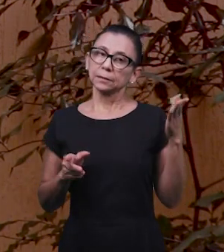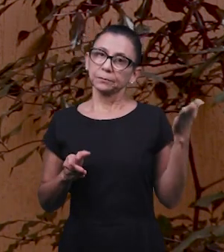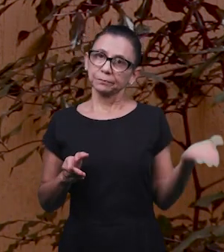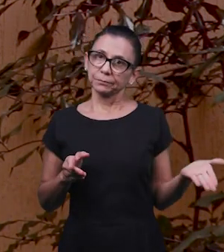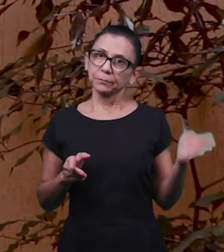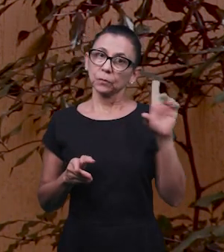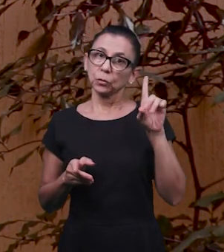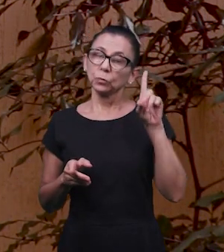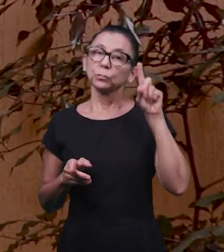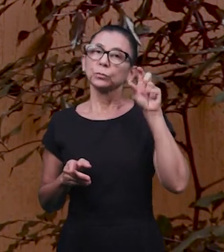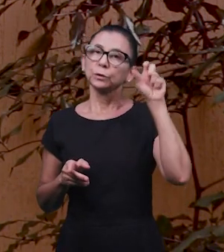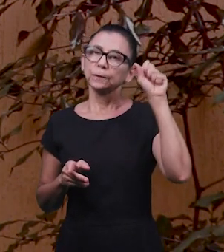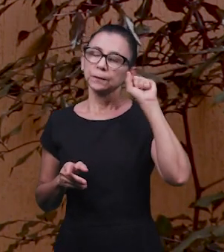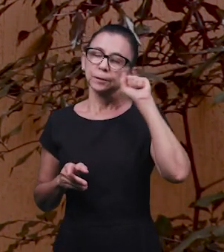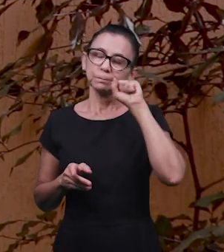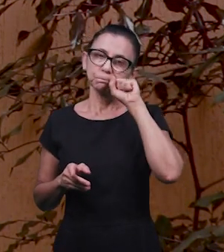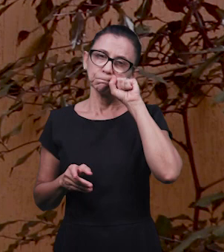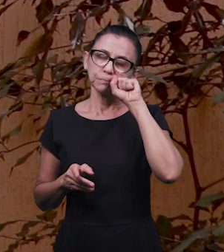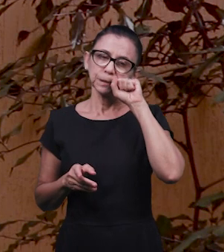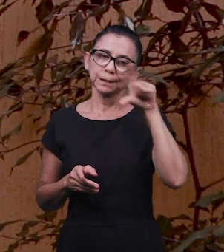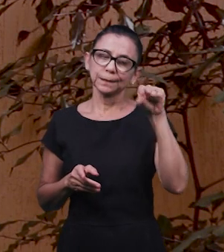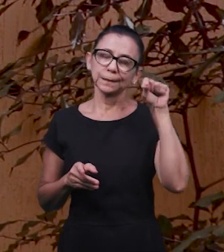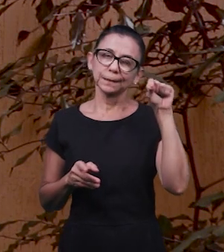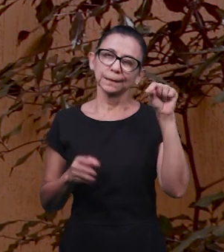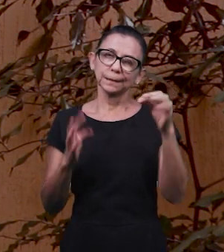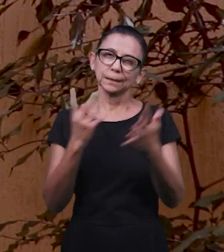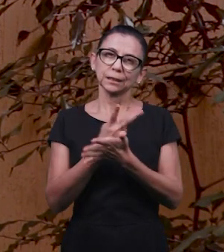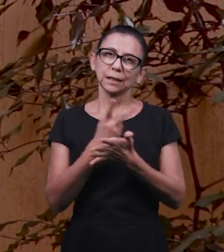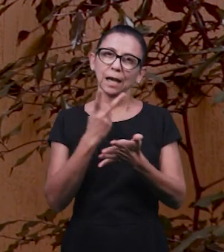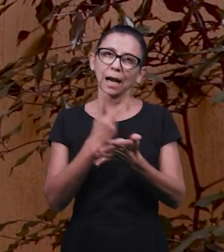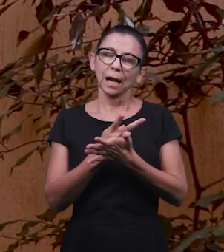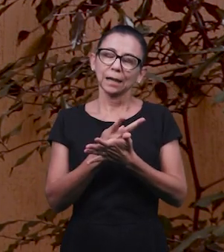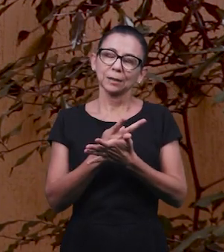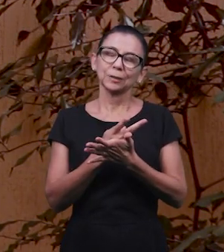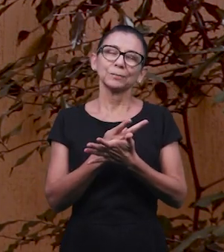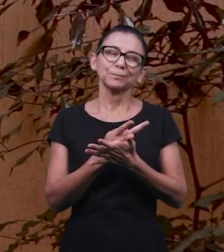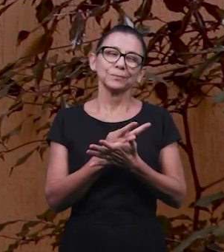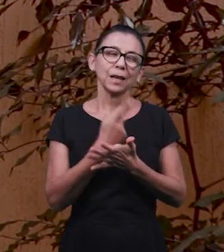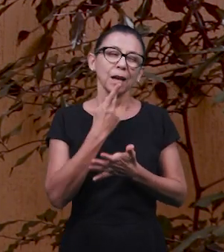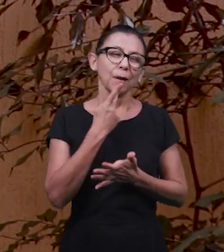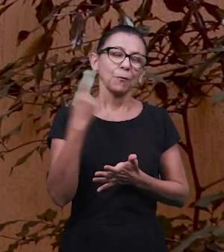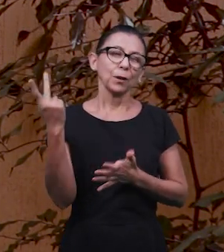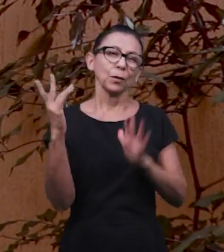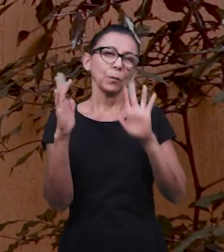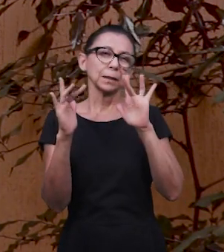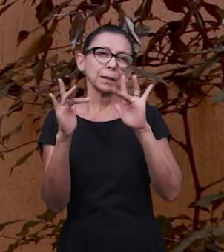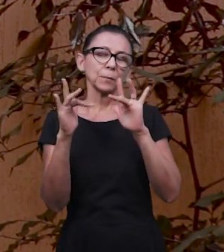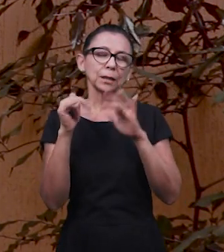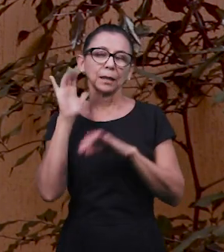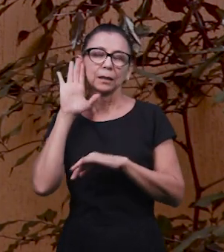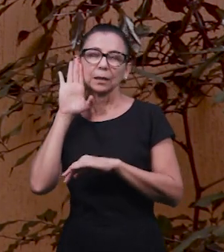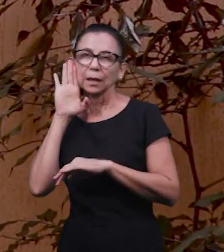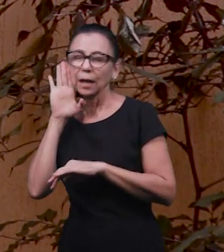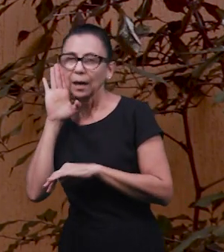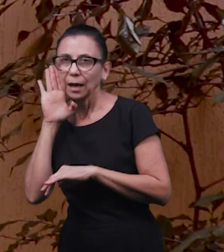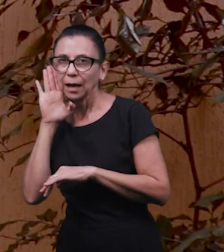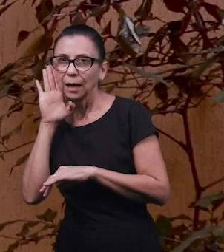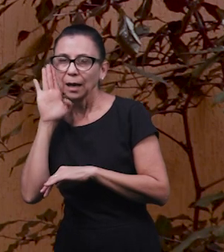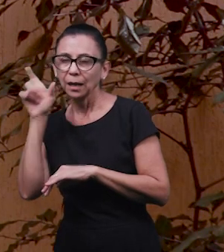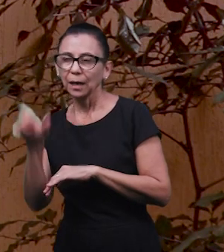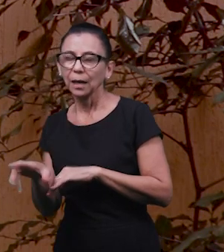seus cabelos, Sansão foi forte no espírito e com isso ele foi